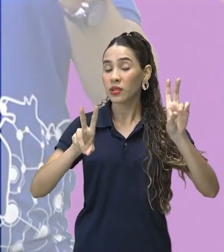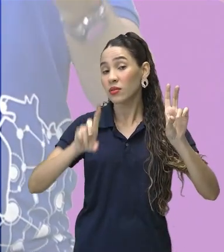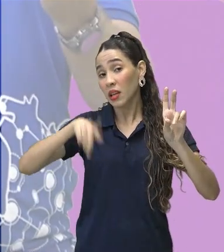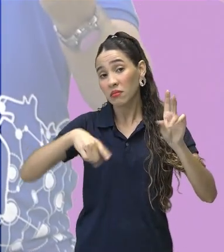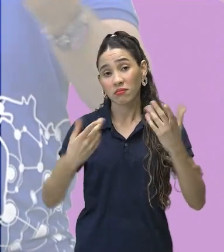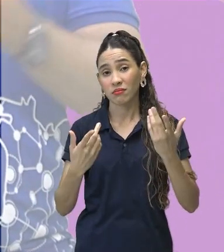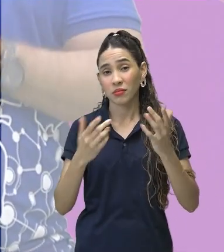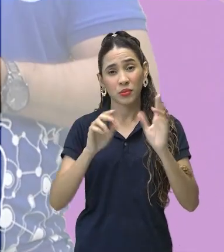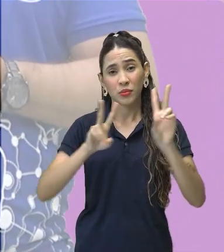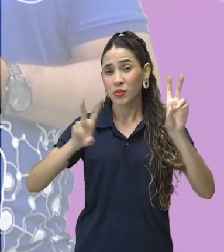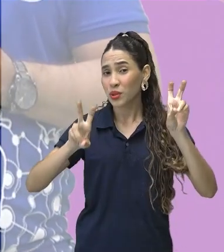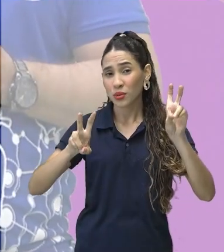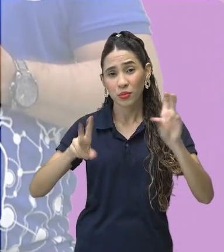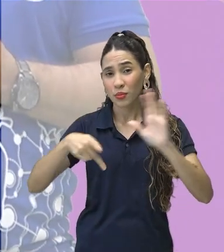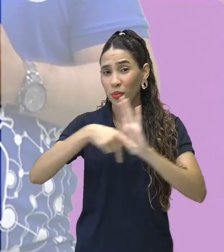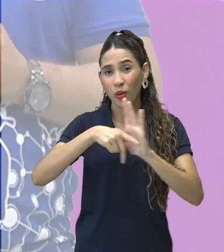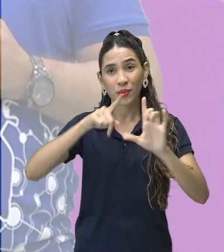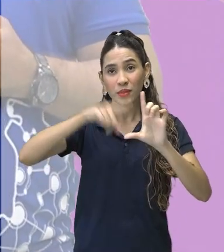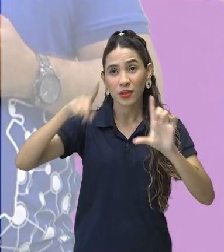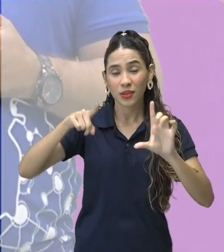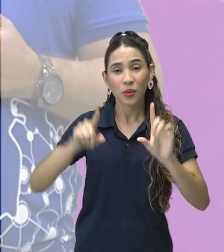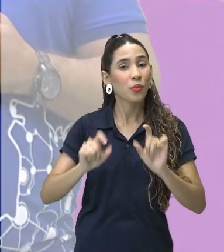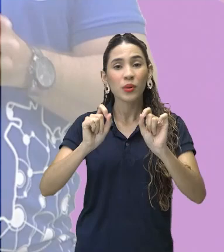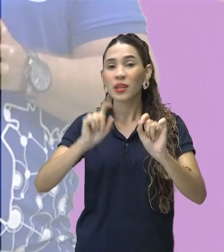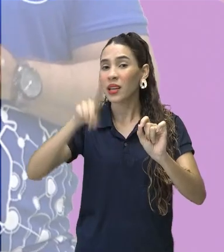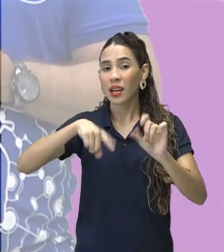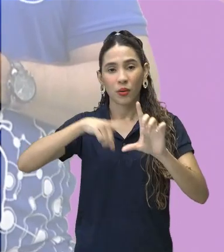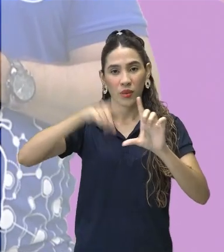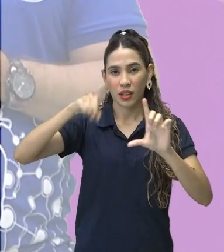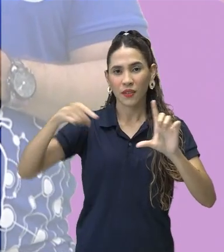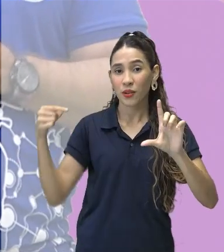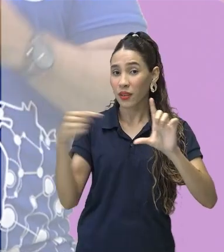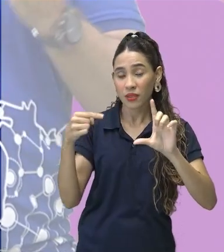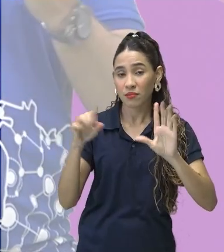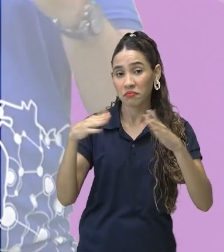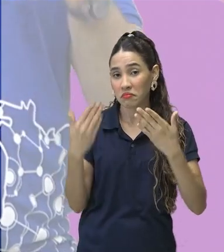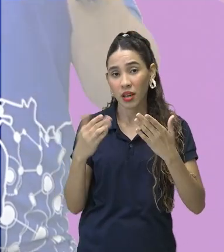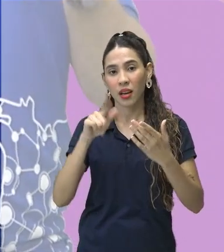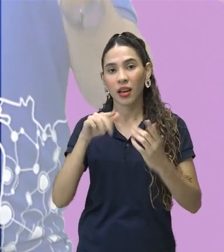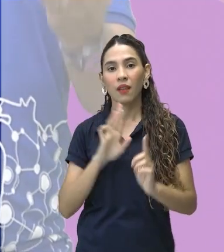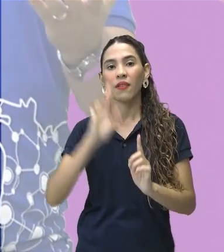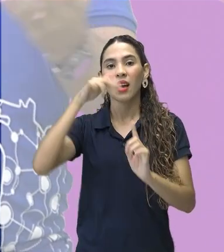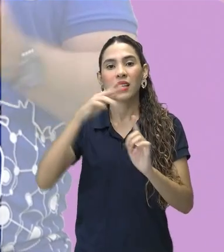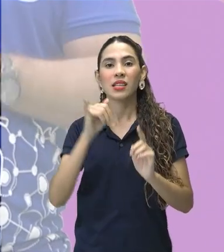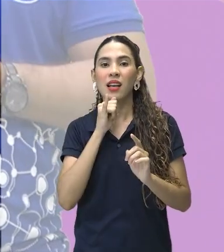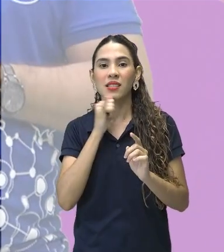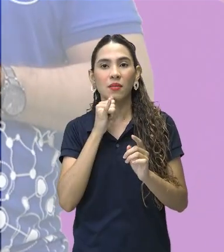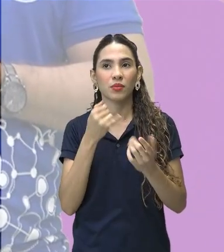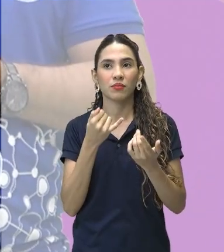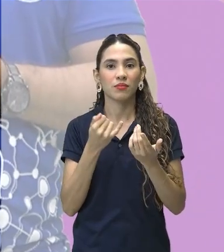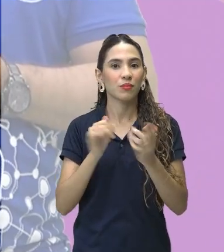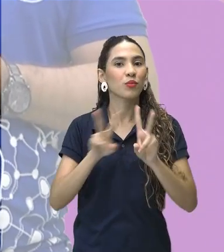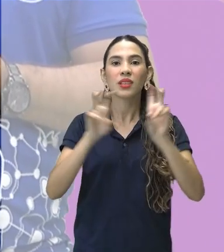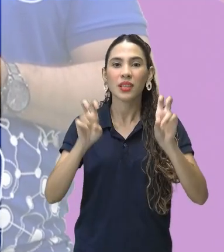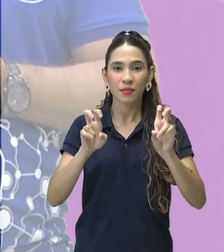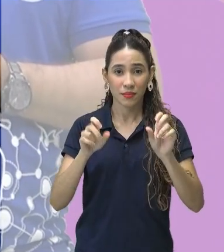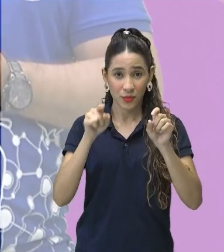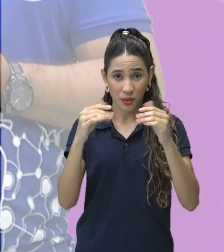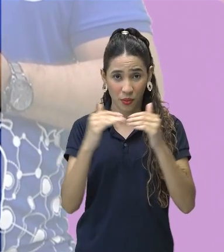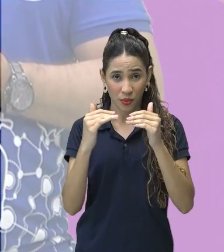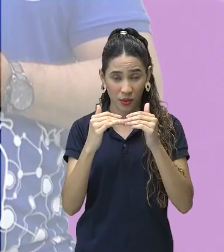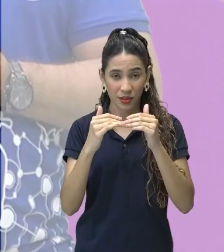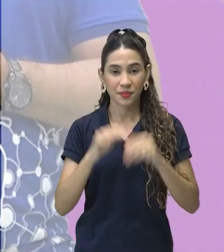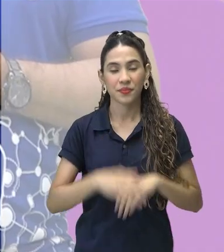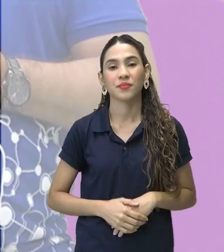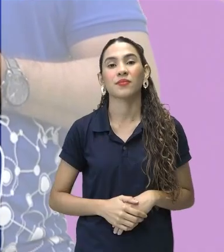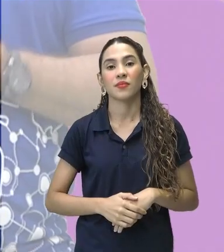exatamente o título no nosso gráfico. Ah, do que é esse nosso gráfico? Esse nosso gráfico é referente a alguma coisa. Concordam?